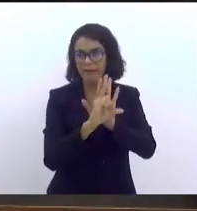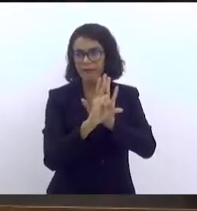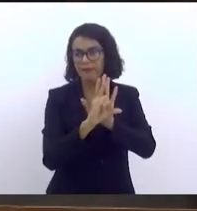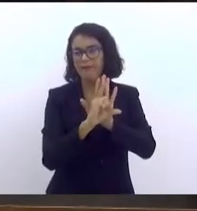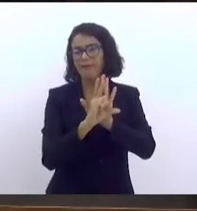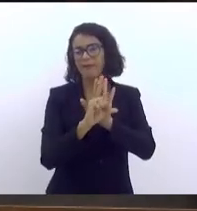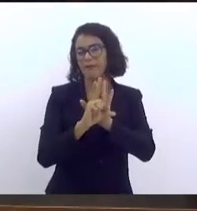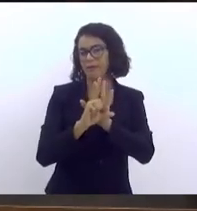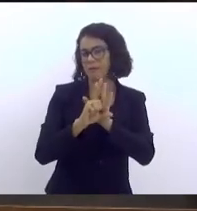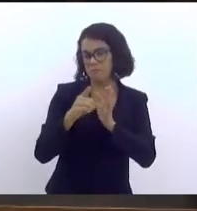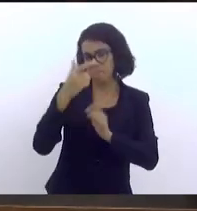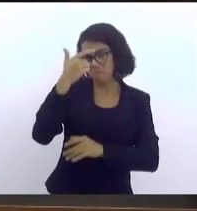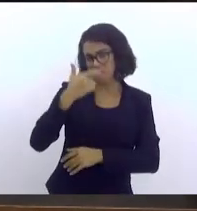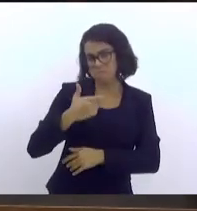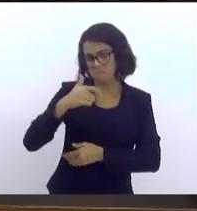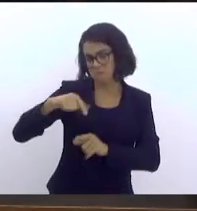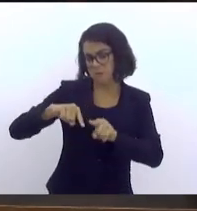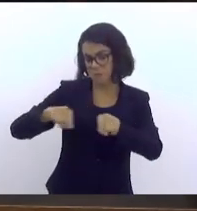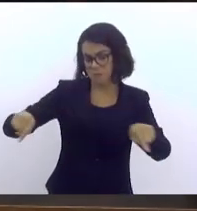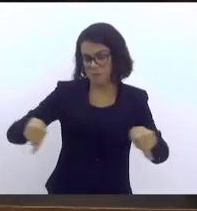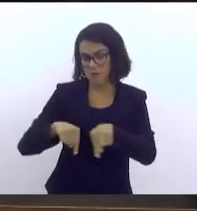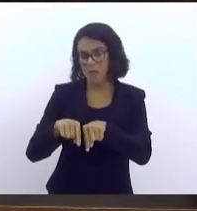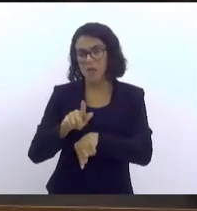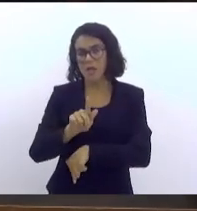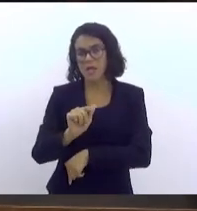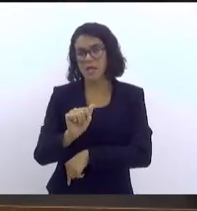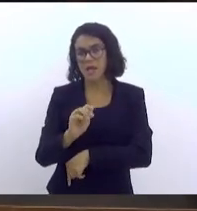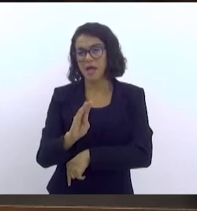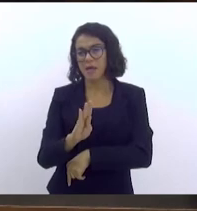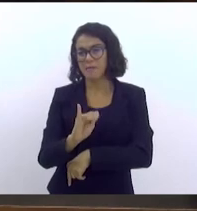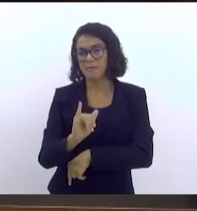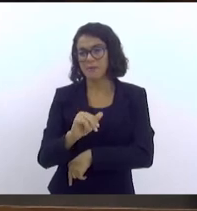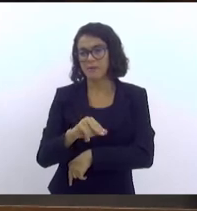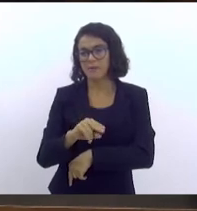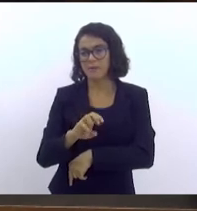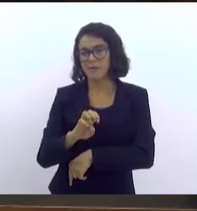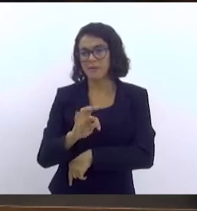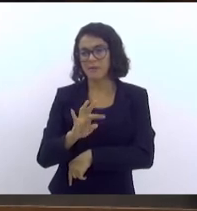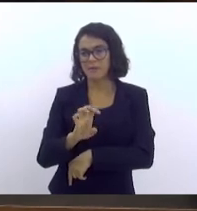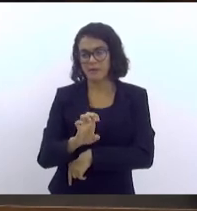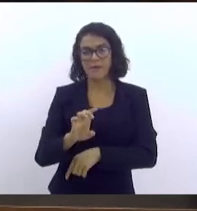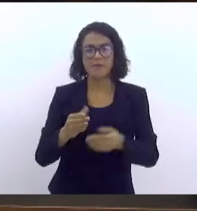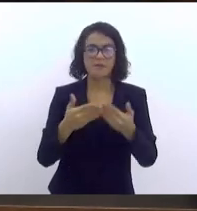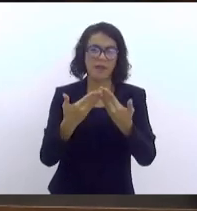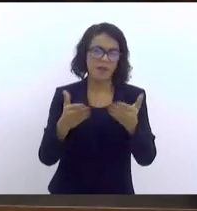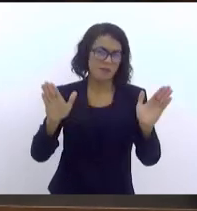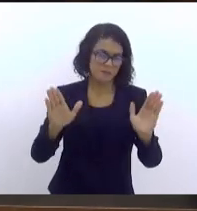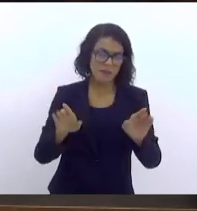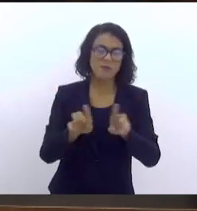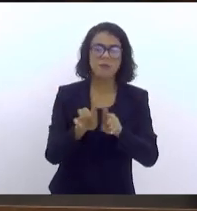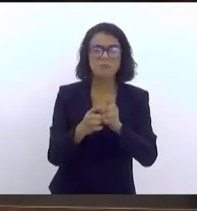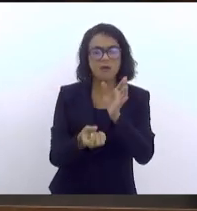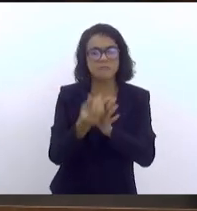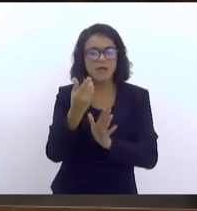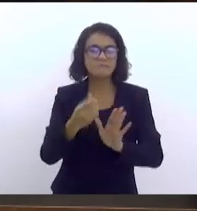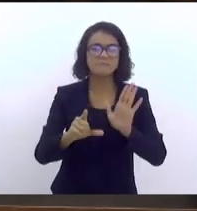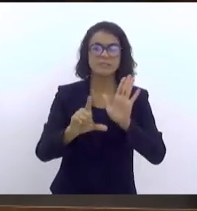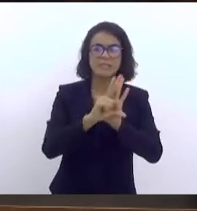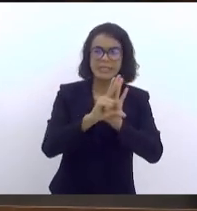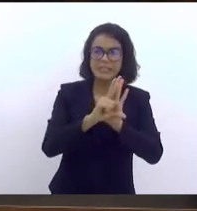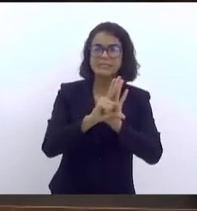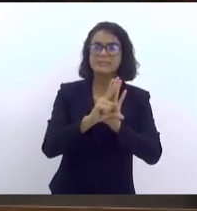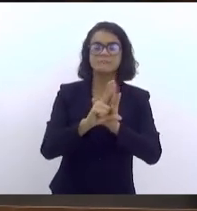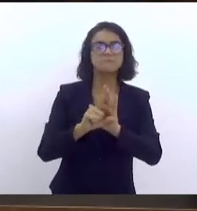meu gabinete está aberto para fazer projetos de leis que venham